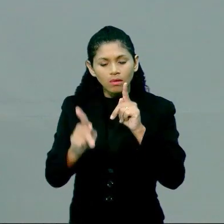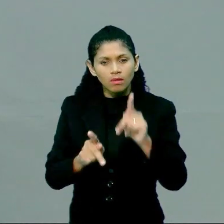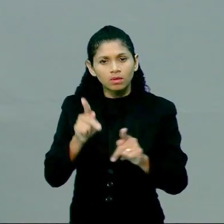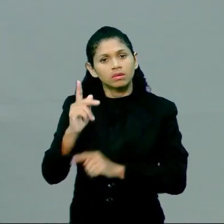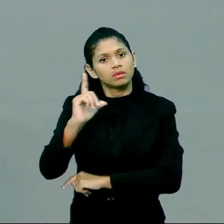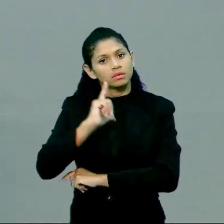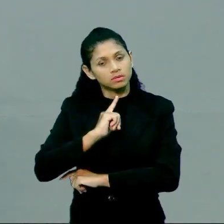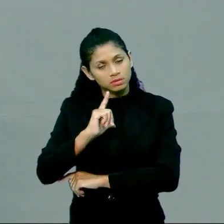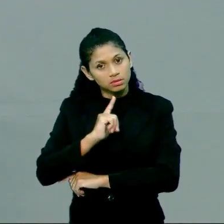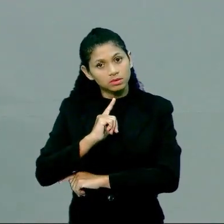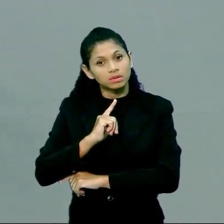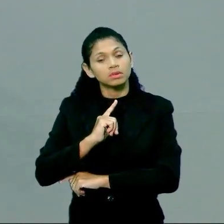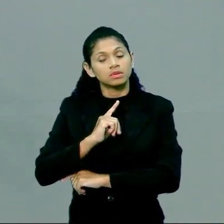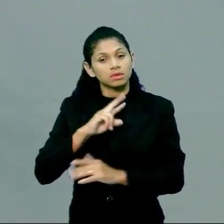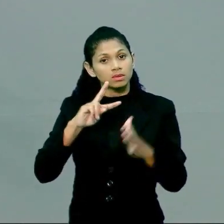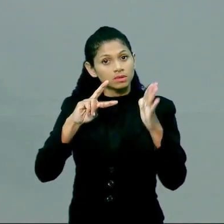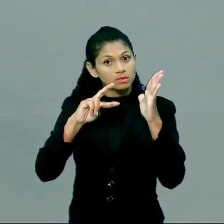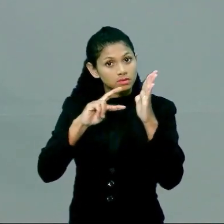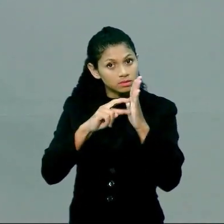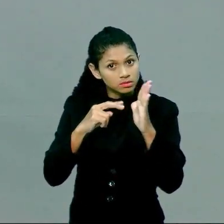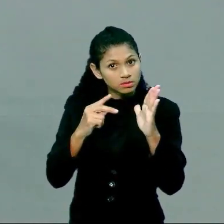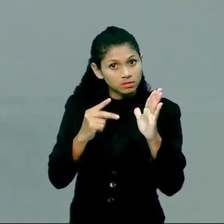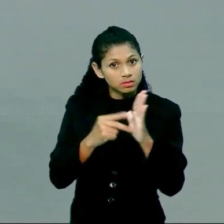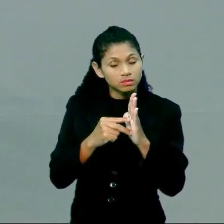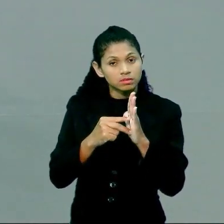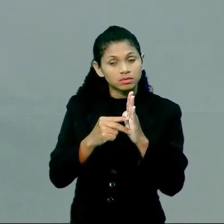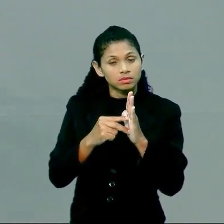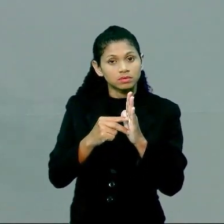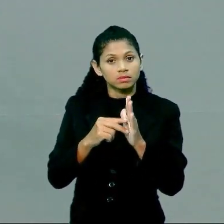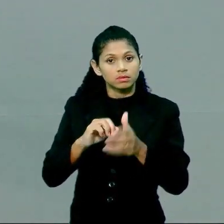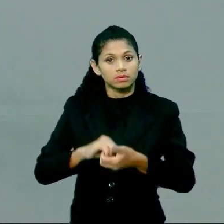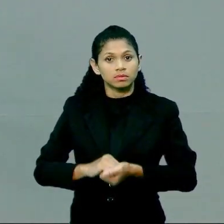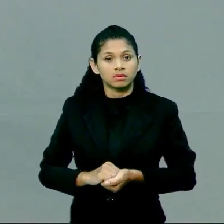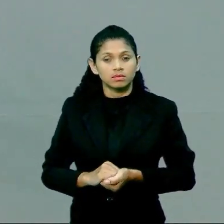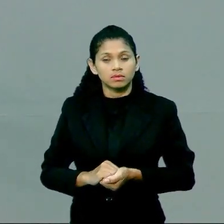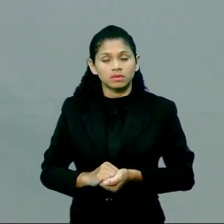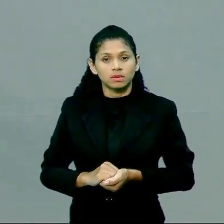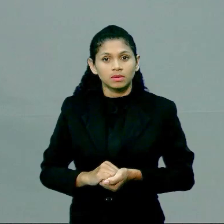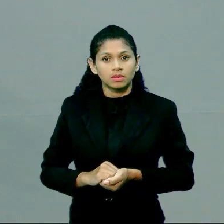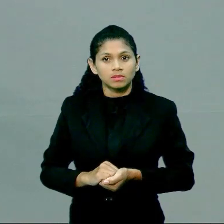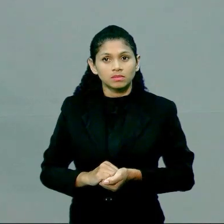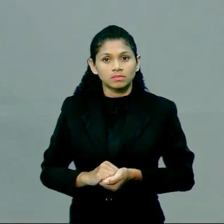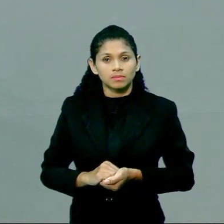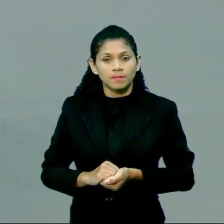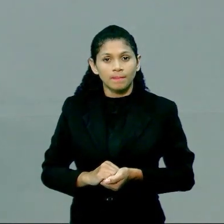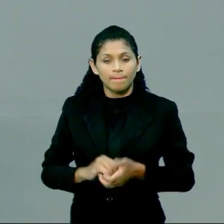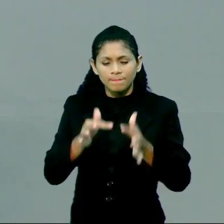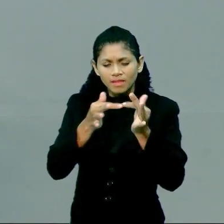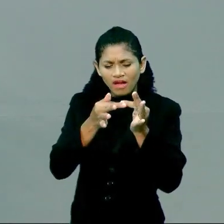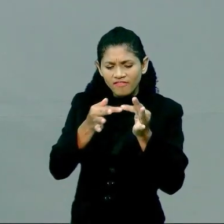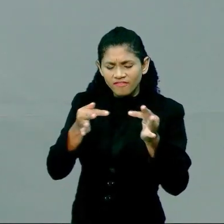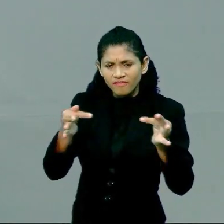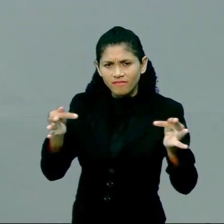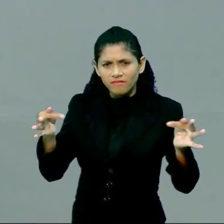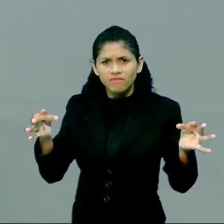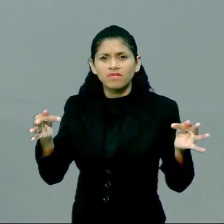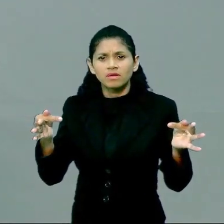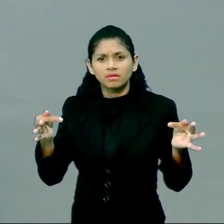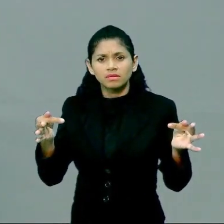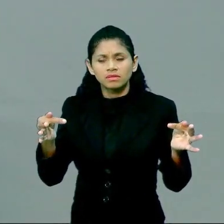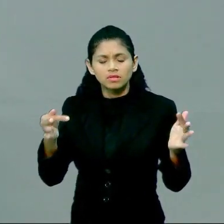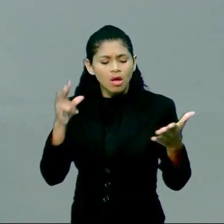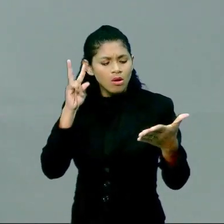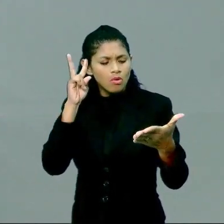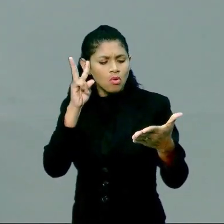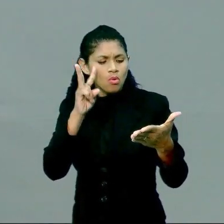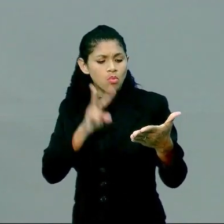significado. Mas lembra que a gramática dela, ela não diz aquilo, a gente só passa a entender aquilo pelo